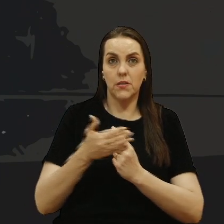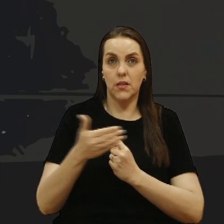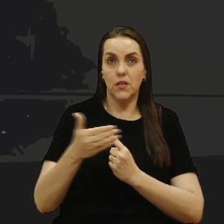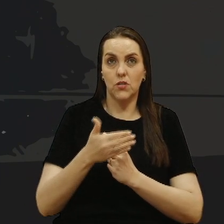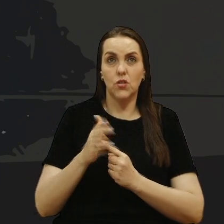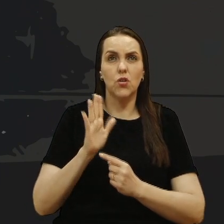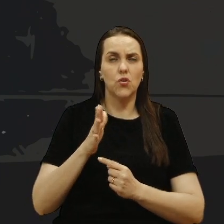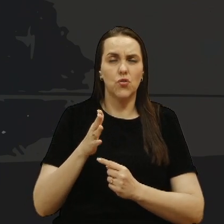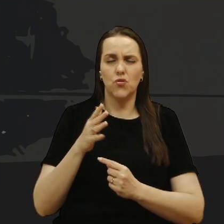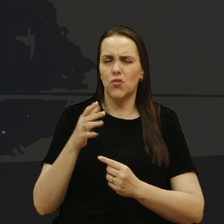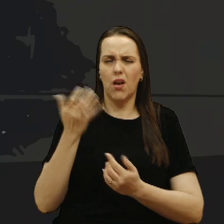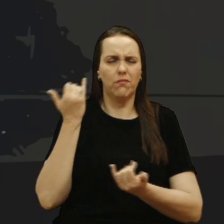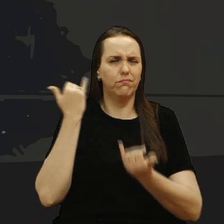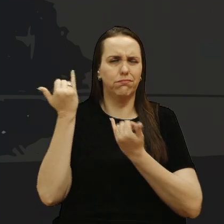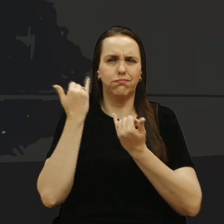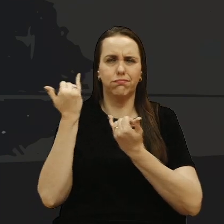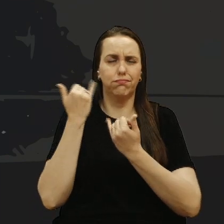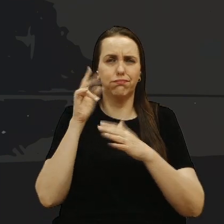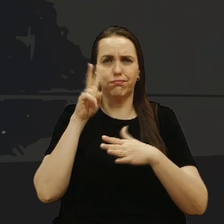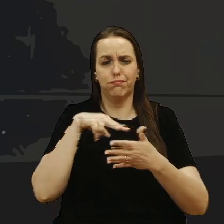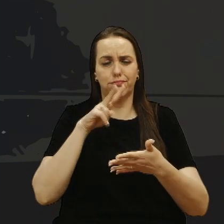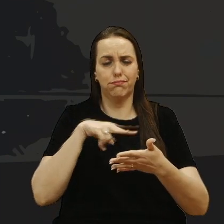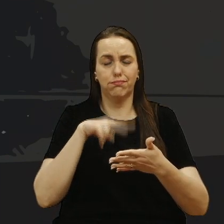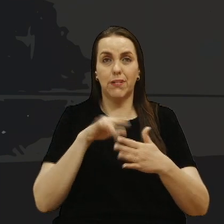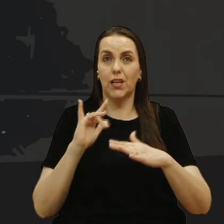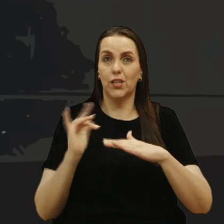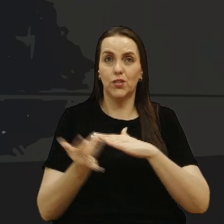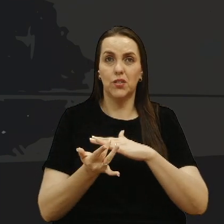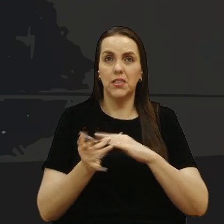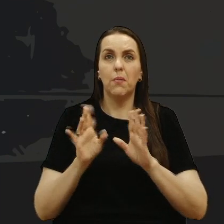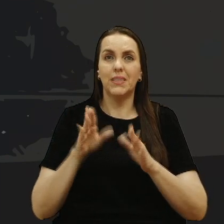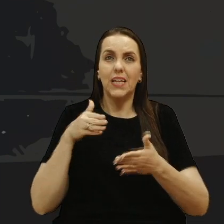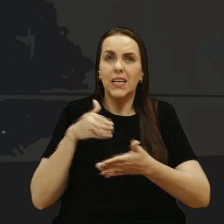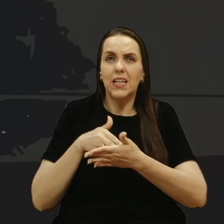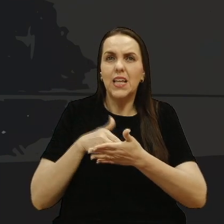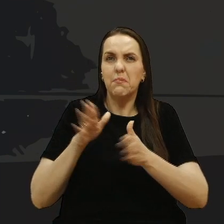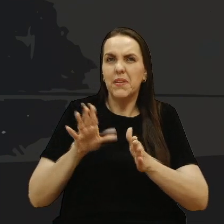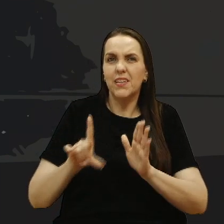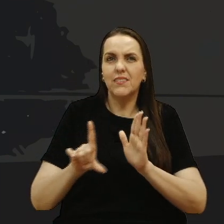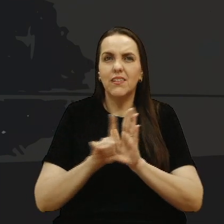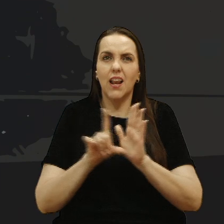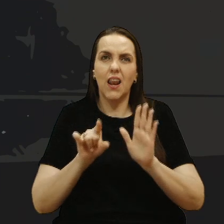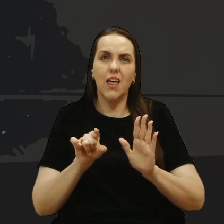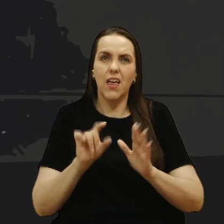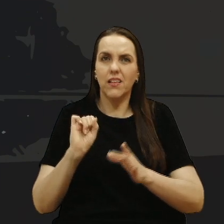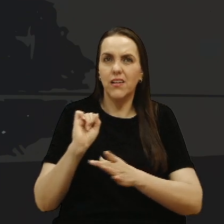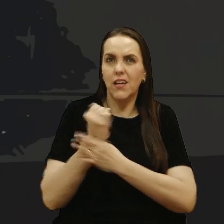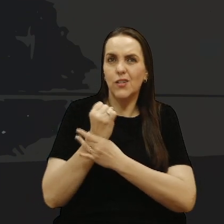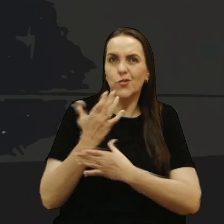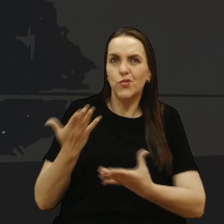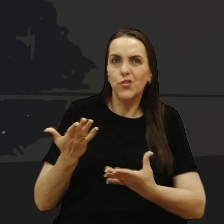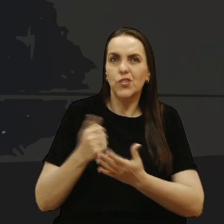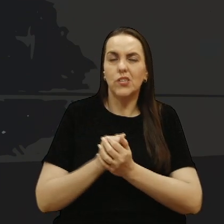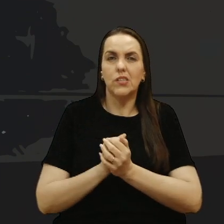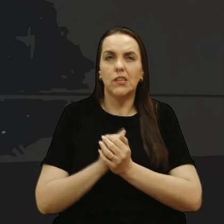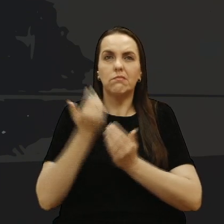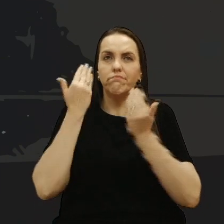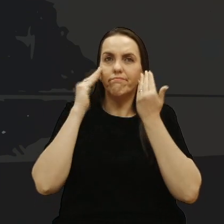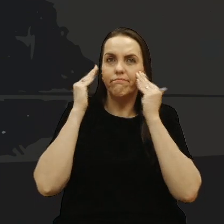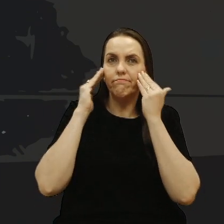muita coisa, já li muita coisa na rede social, mas entendo que estava dentro dos limites, né, da lei, da garantia, de entender que